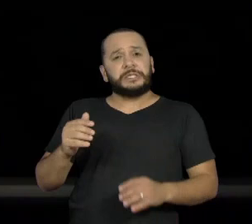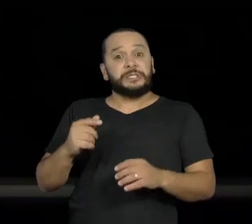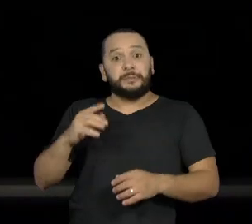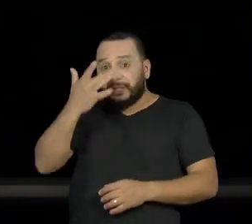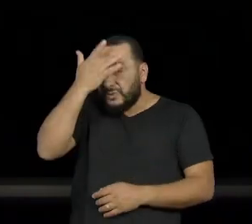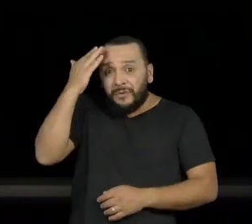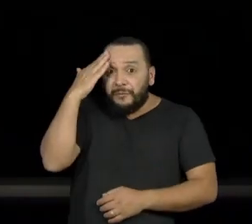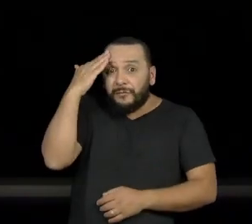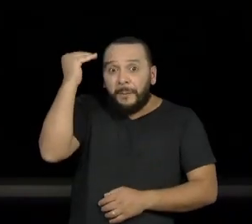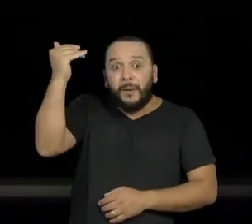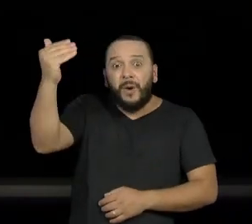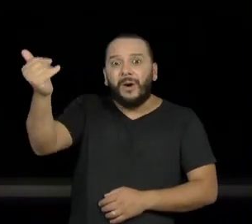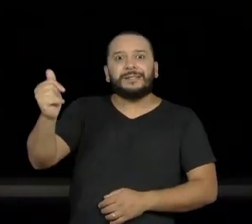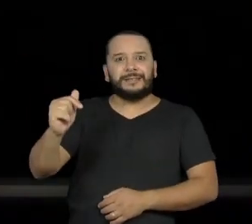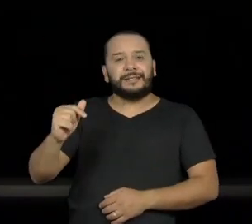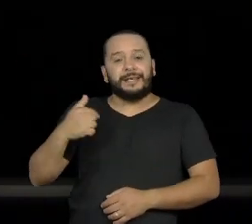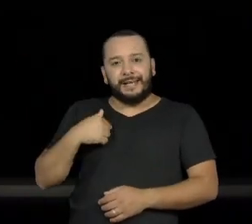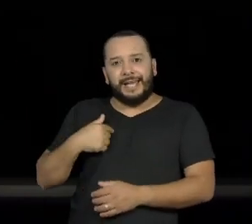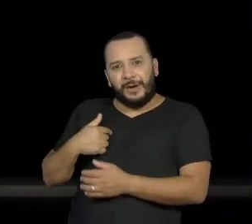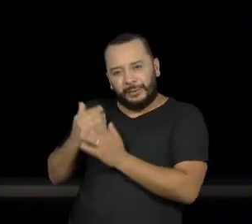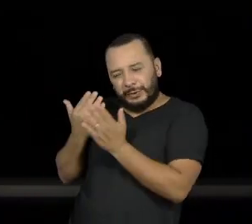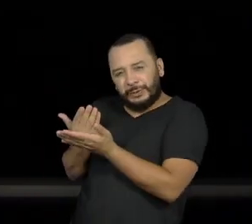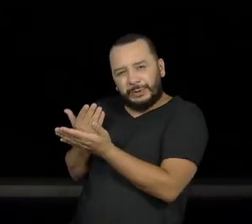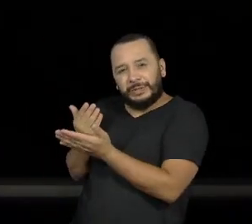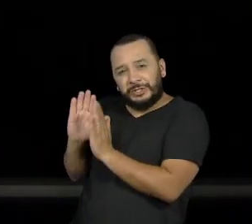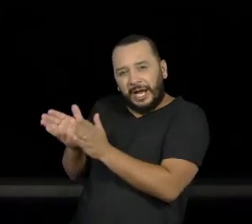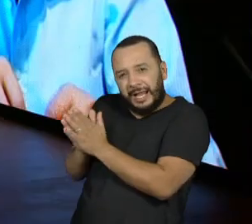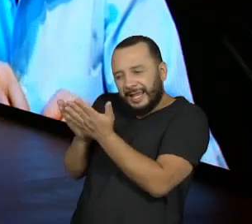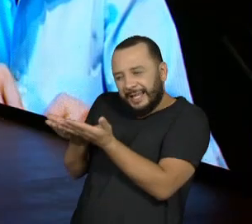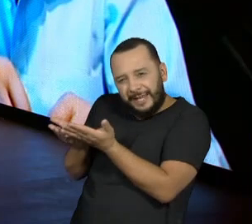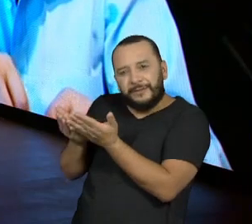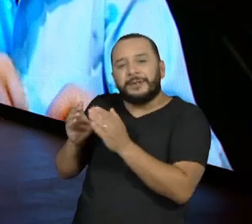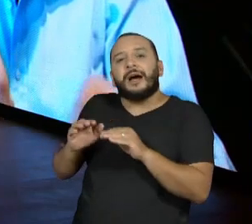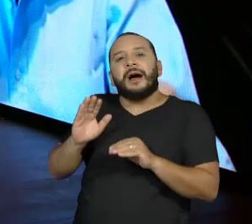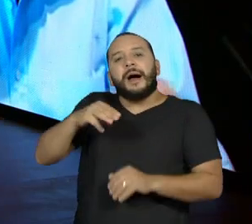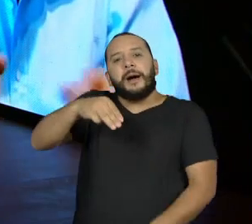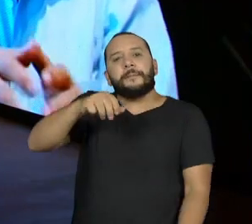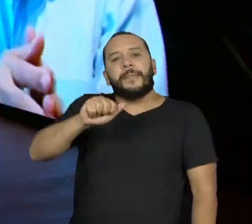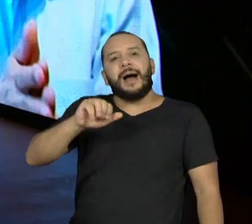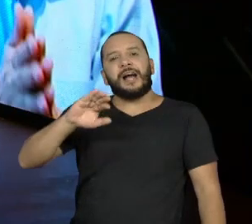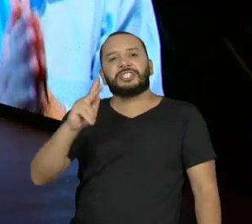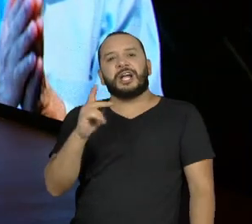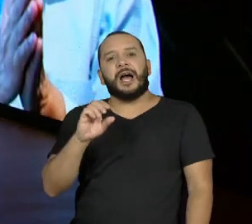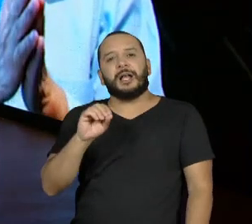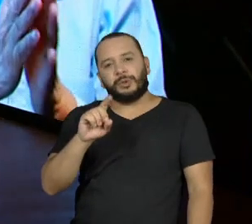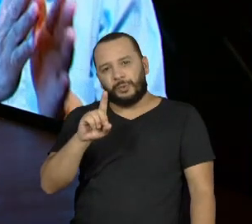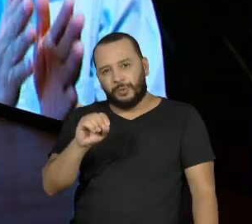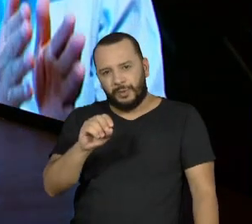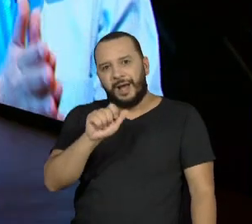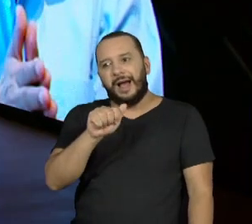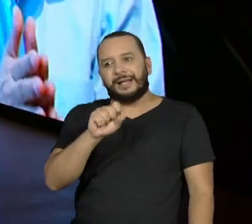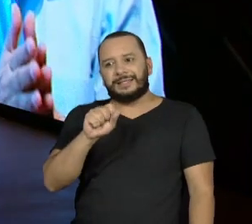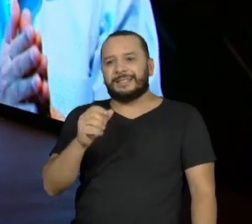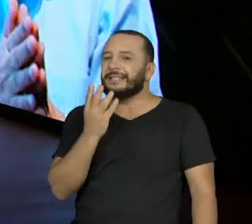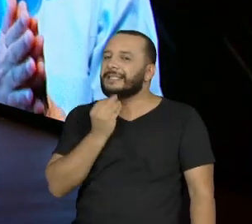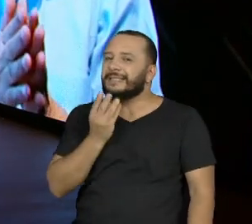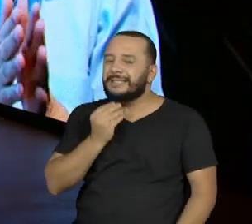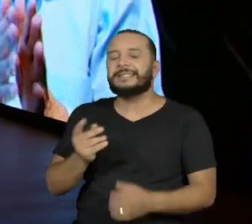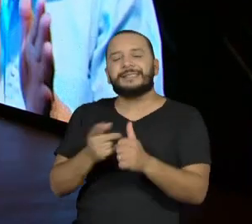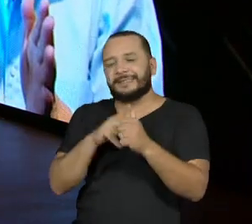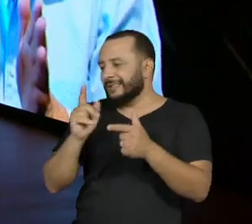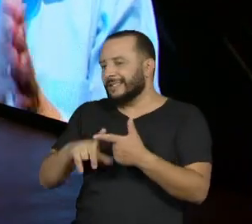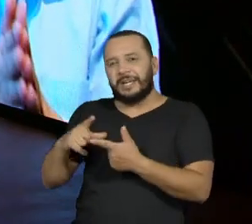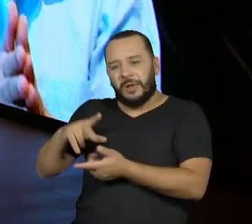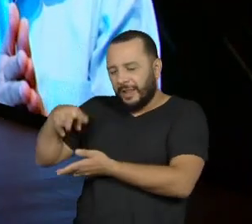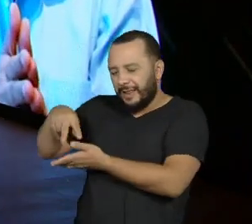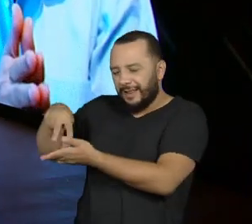de Assis, tudo mais. Quando eu comecei a escrever as minhas primeiras, mexer nos textos, eu tinha que tirar adjetivo, tinha que